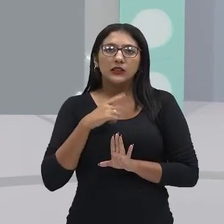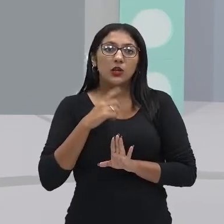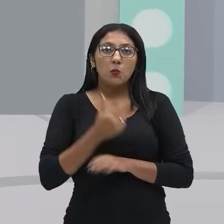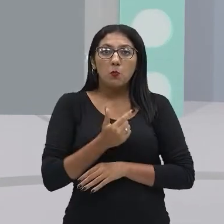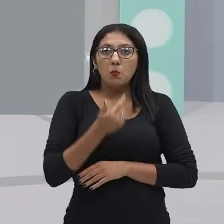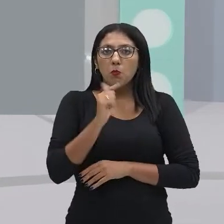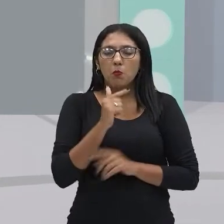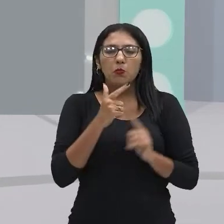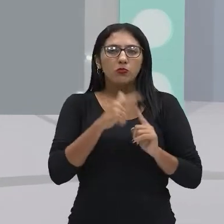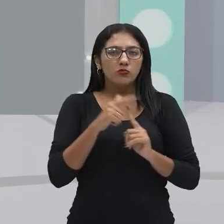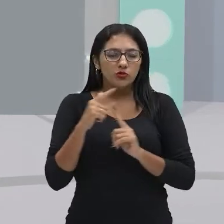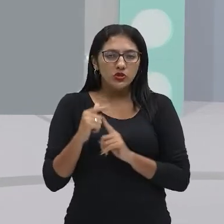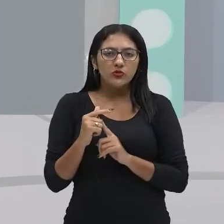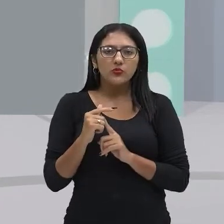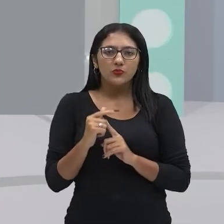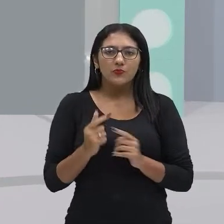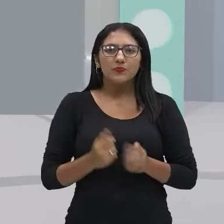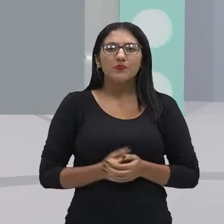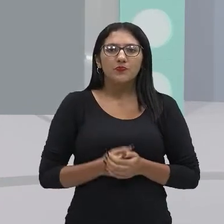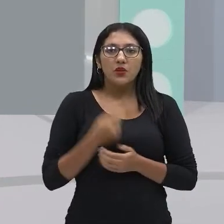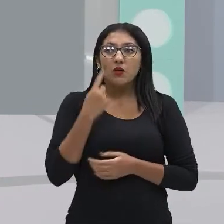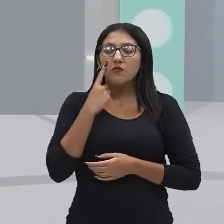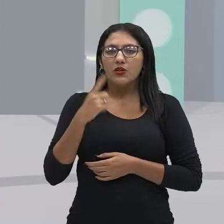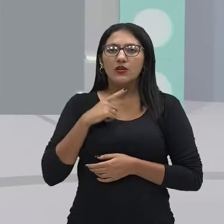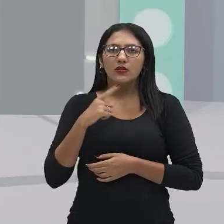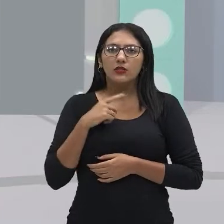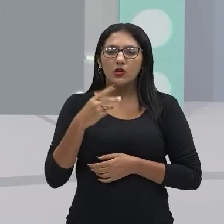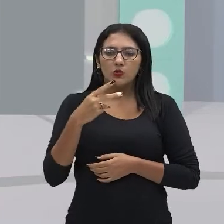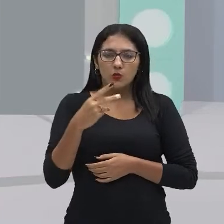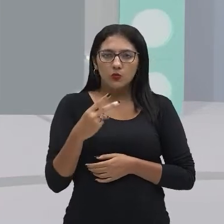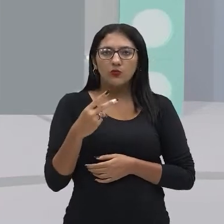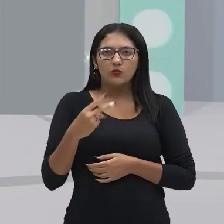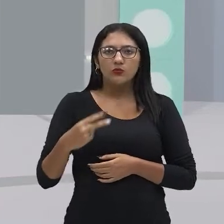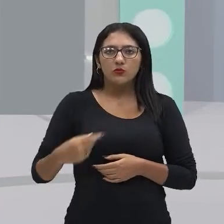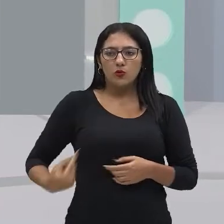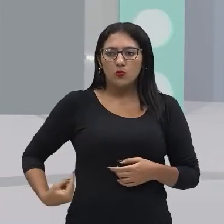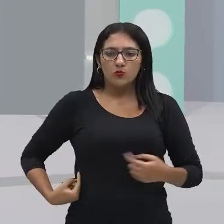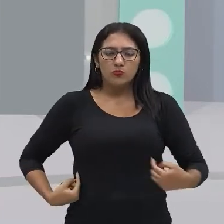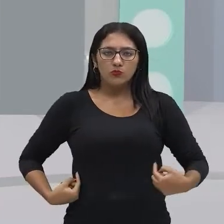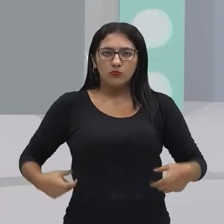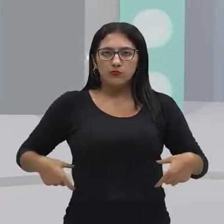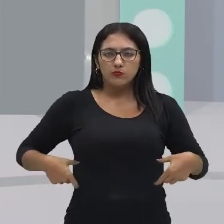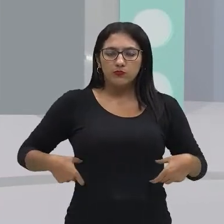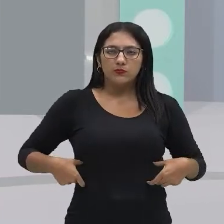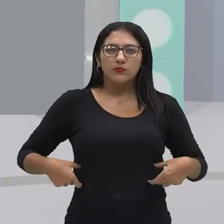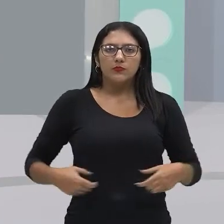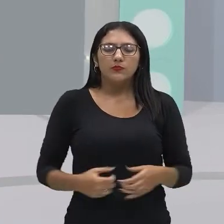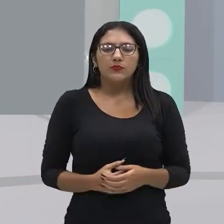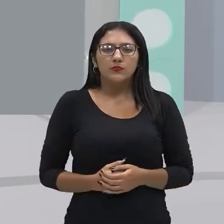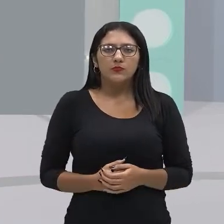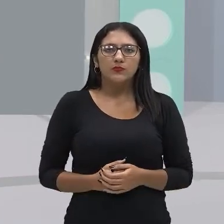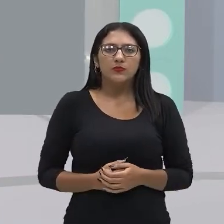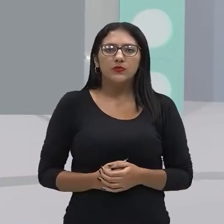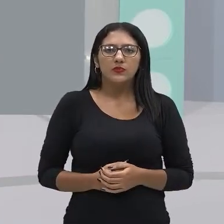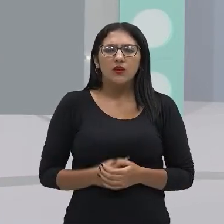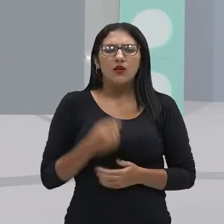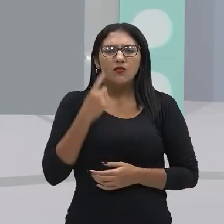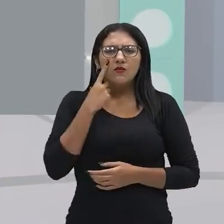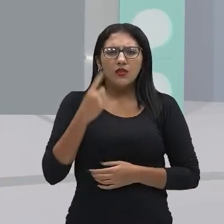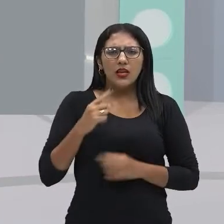glândulas endócrinas, tá bom? Aqui, ó, nós temos os rins, tá? De um lado e do outro. Acima dos